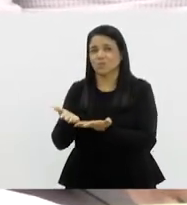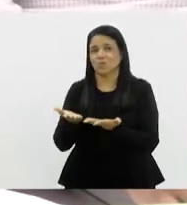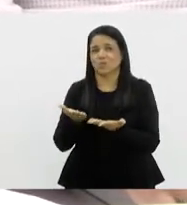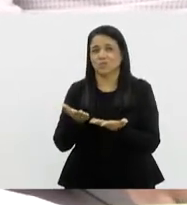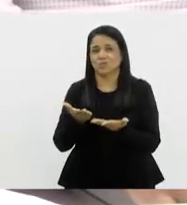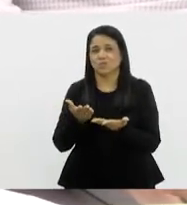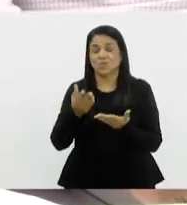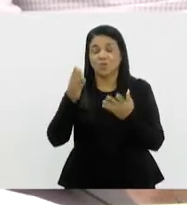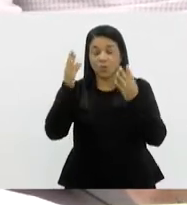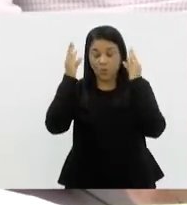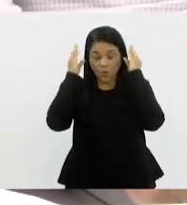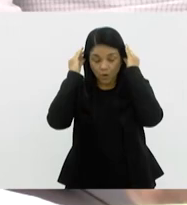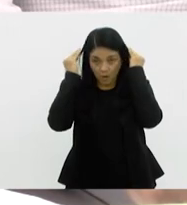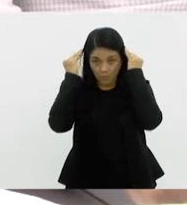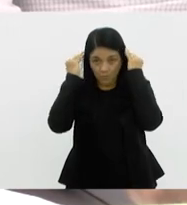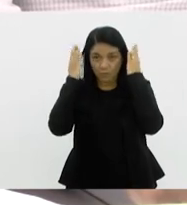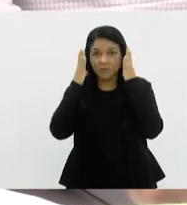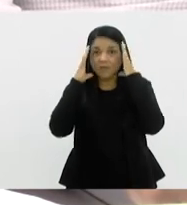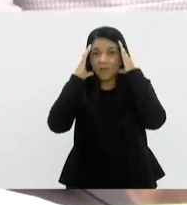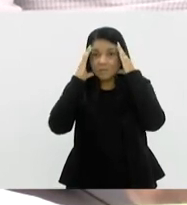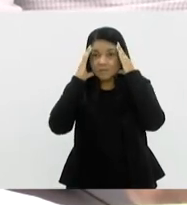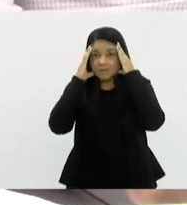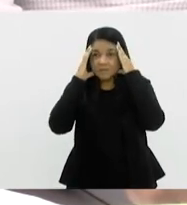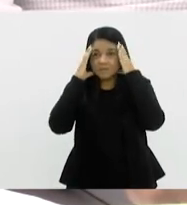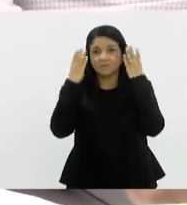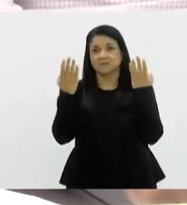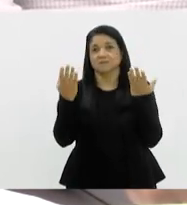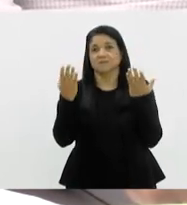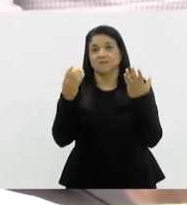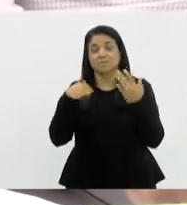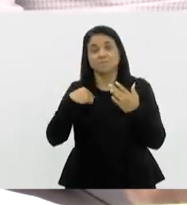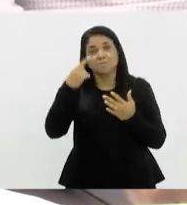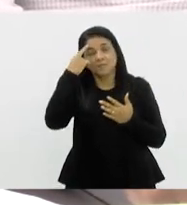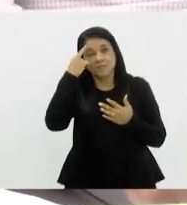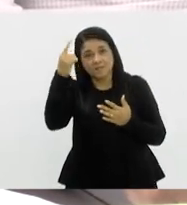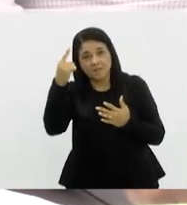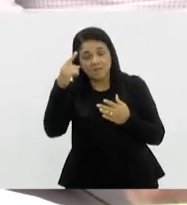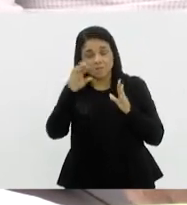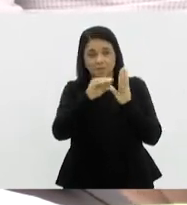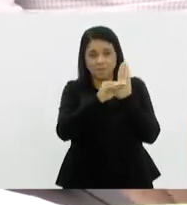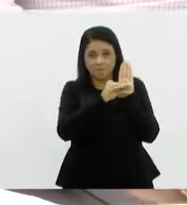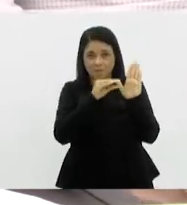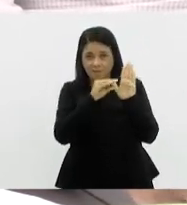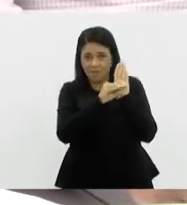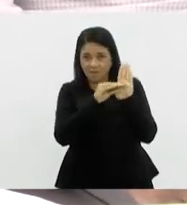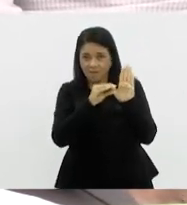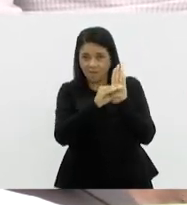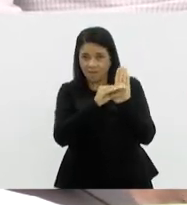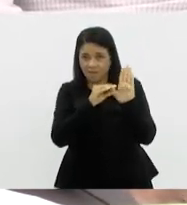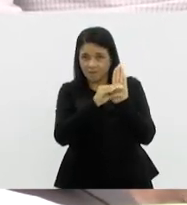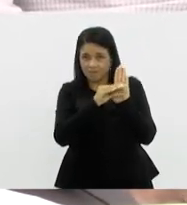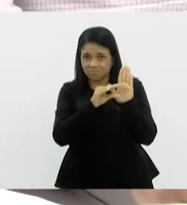está na cabeça, né? Doido, maluco é louco. Da cabeça. A minha ideia seria fazer uma emenda uma emenda